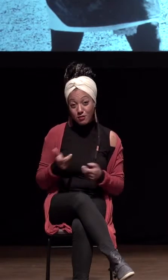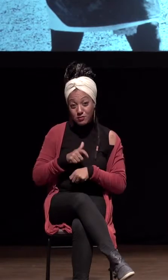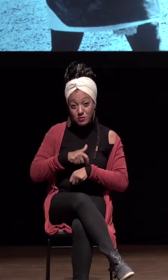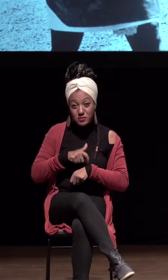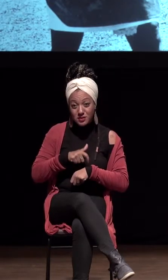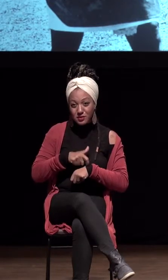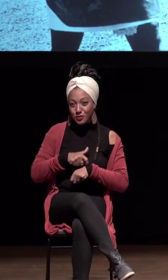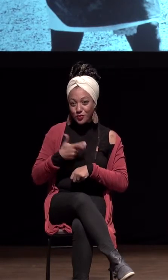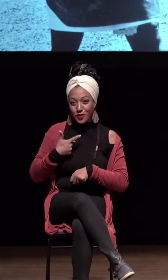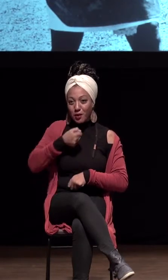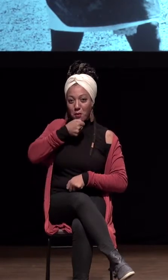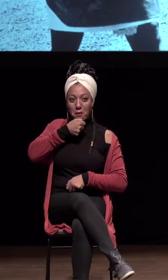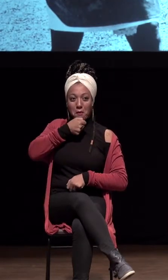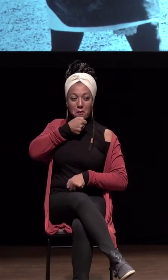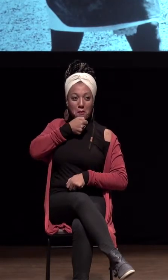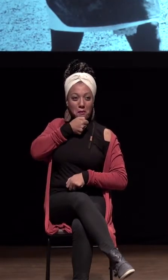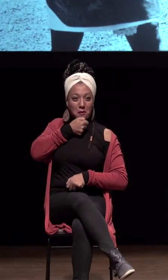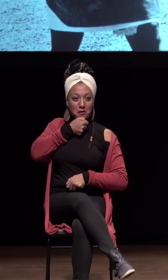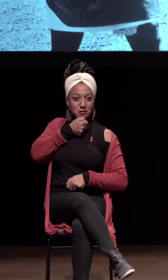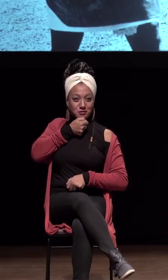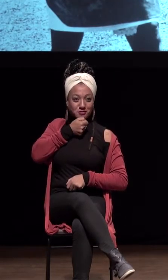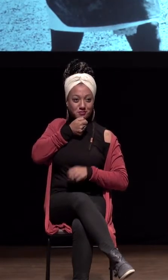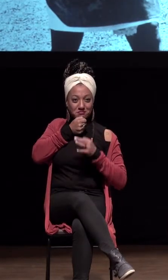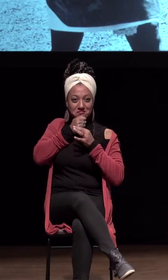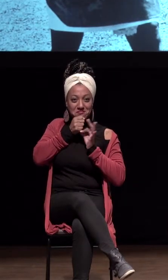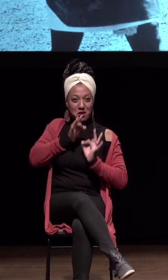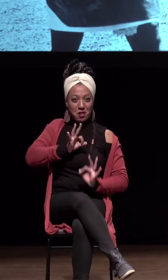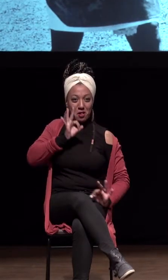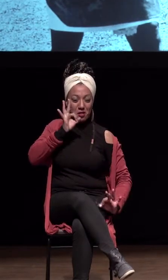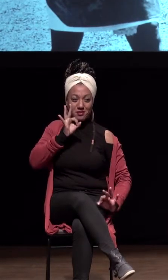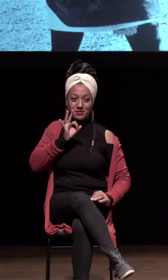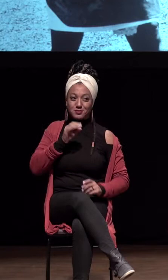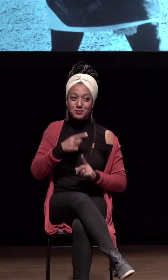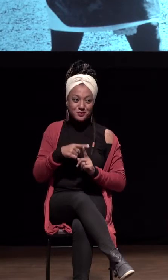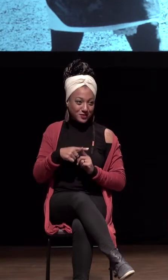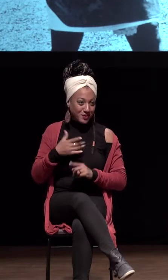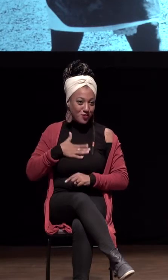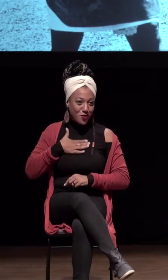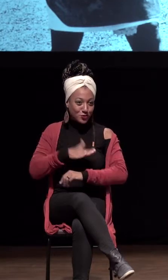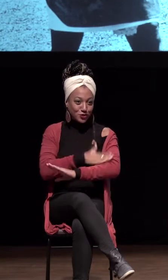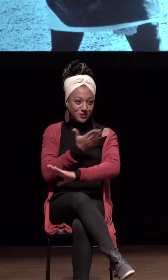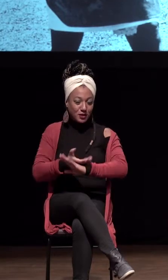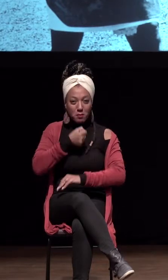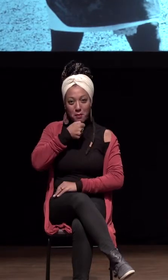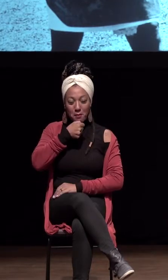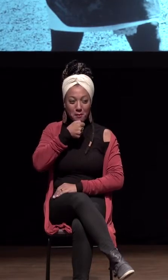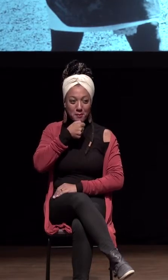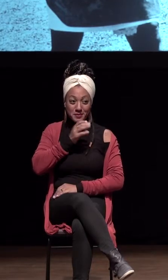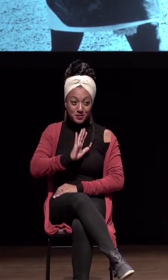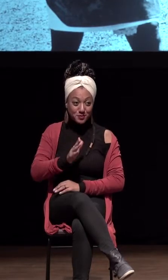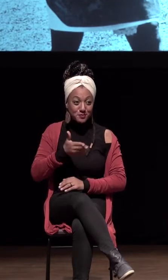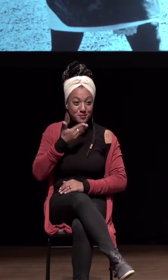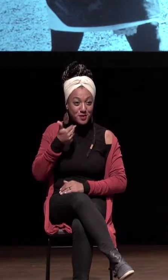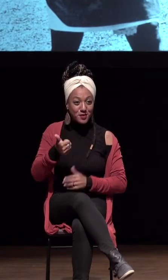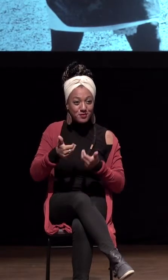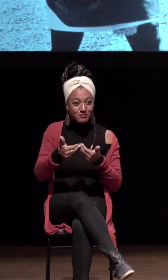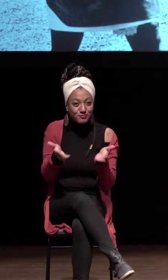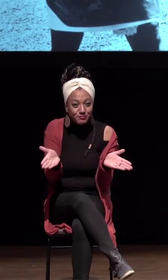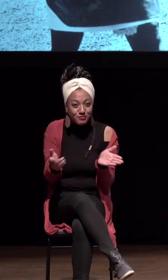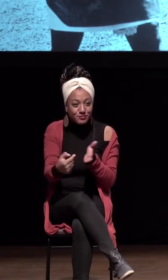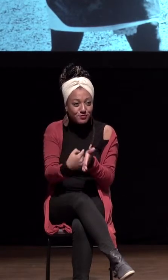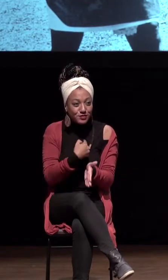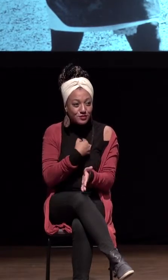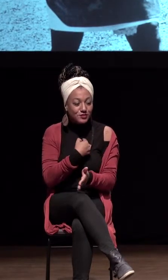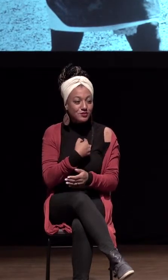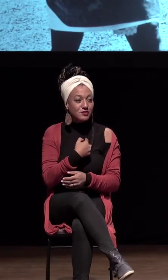não monopolizar de verdade, porque se deixar eu fico com esse microfone na cara o dia todo, abro a